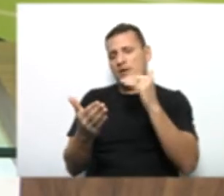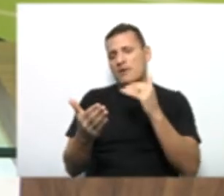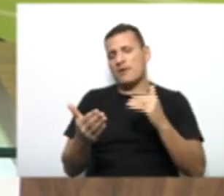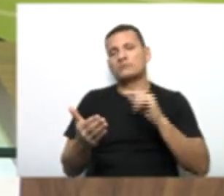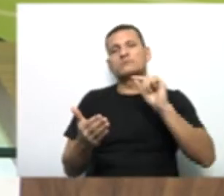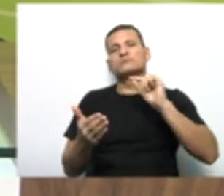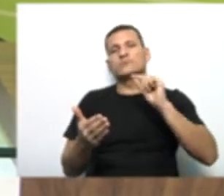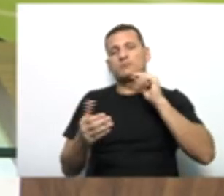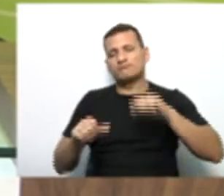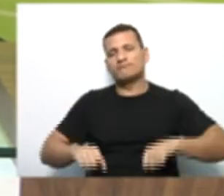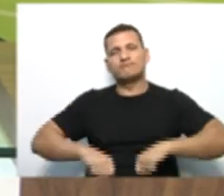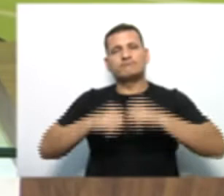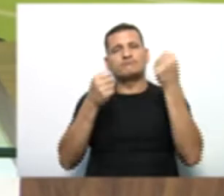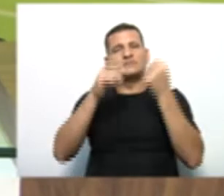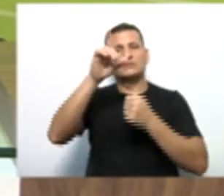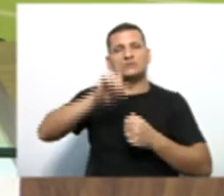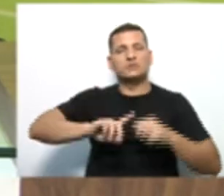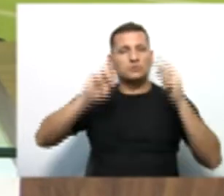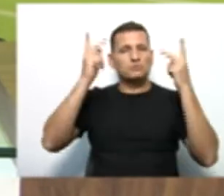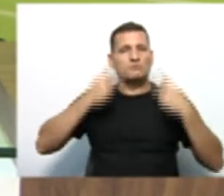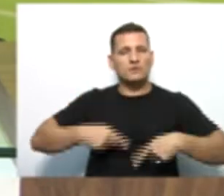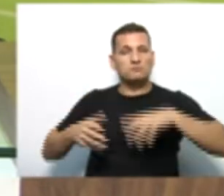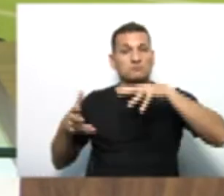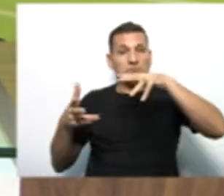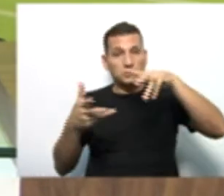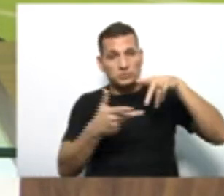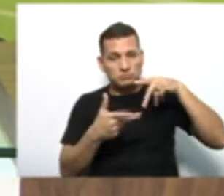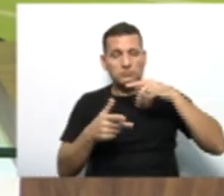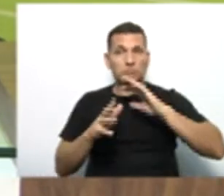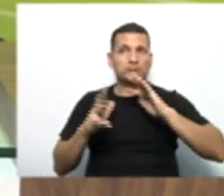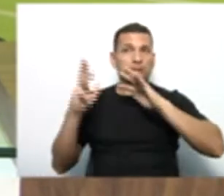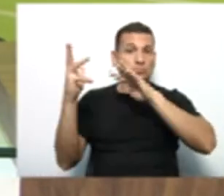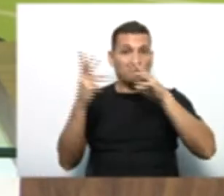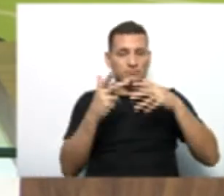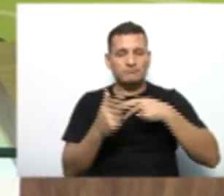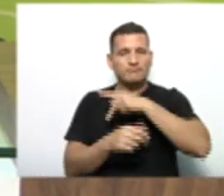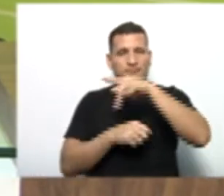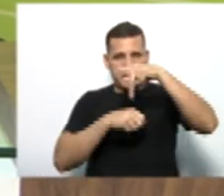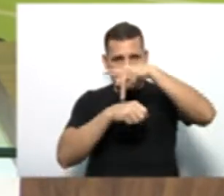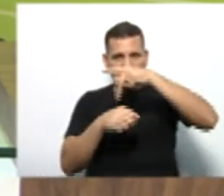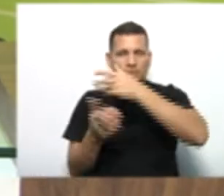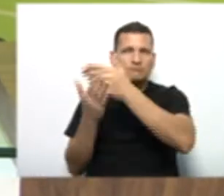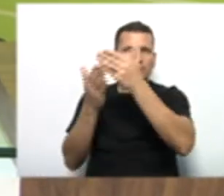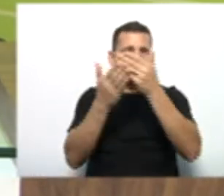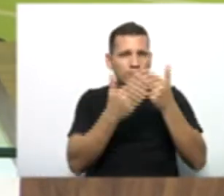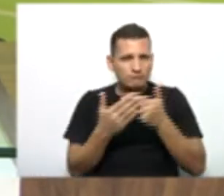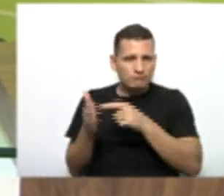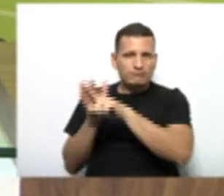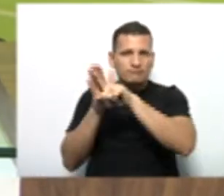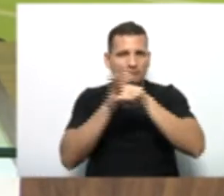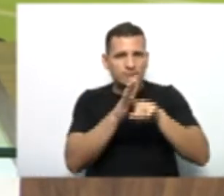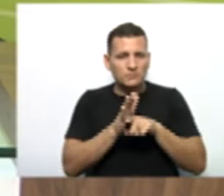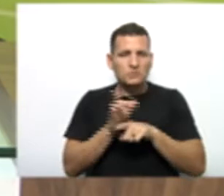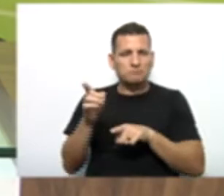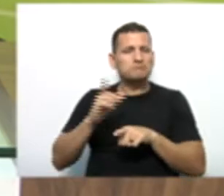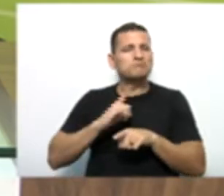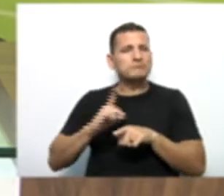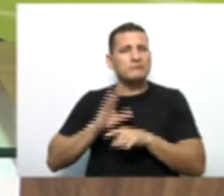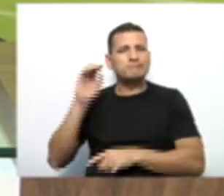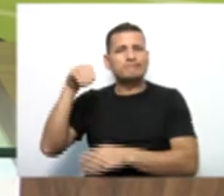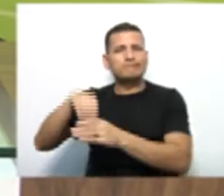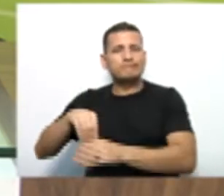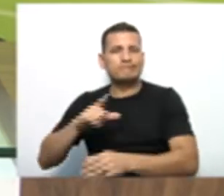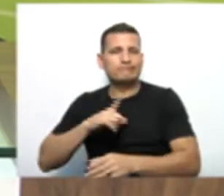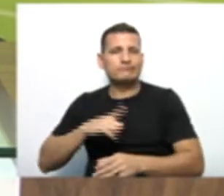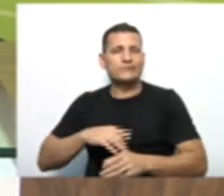mundo. E praticamente todos os países que foram estudados apresentaram violações de direitos humanos que não